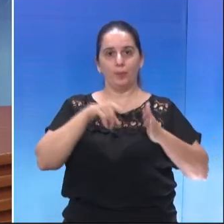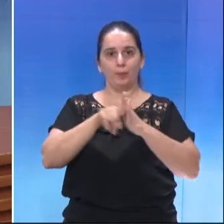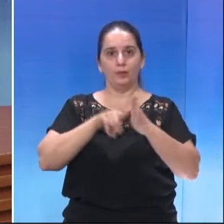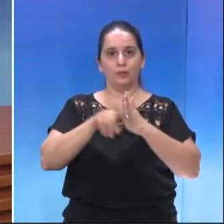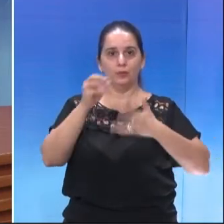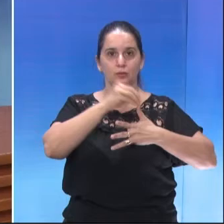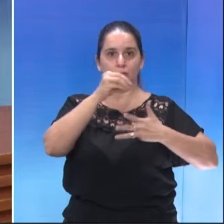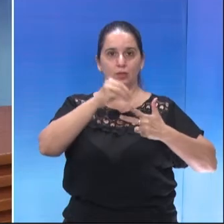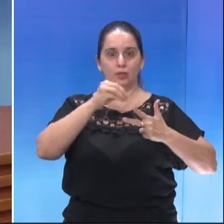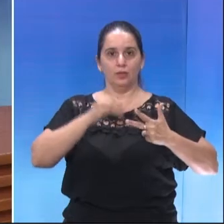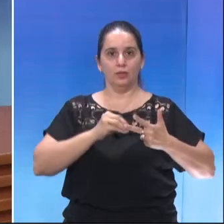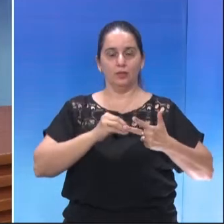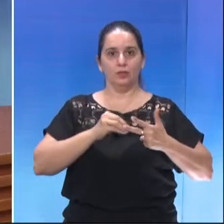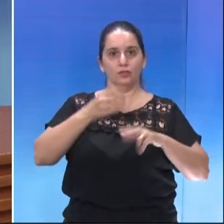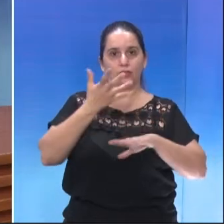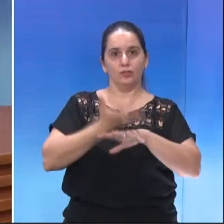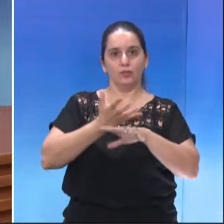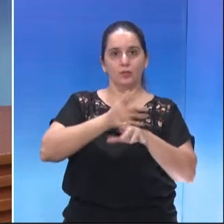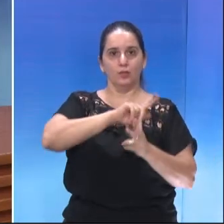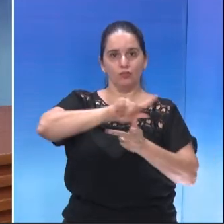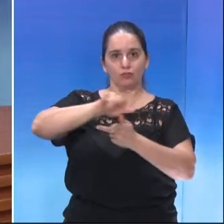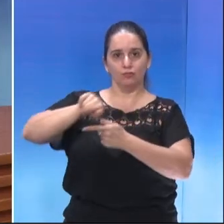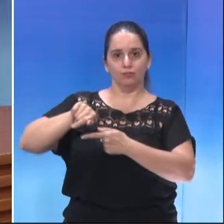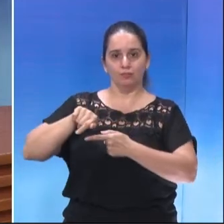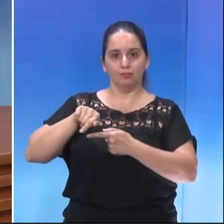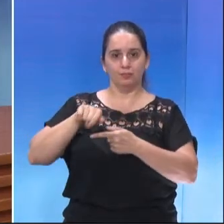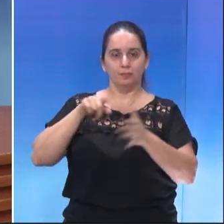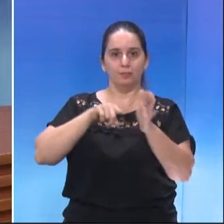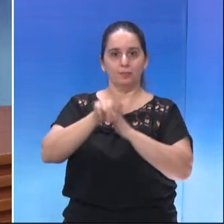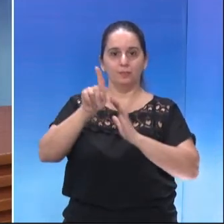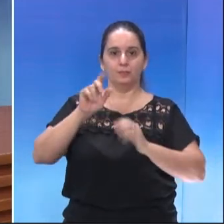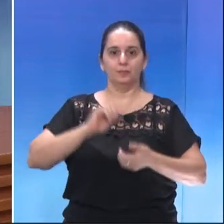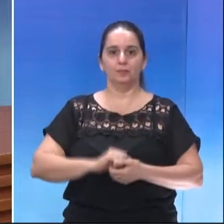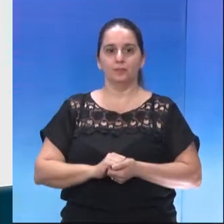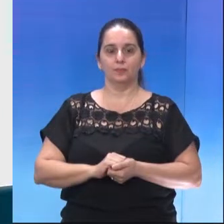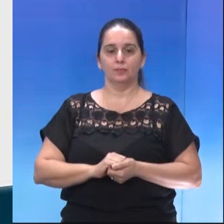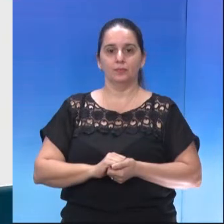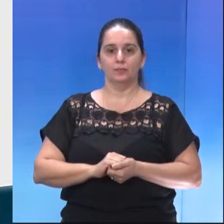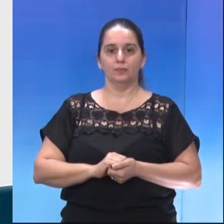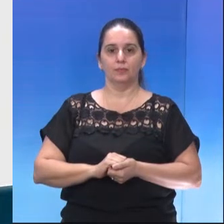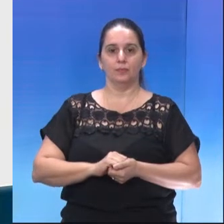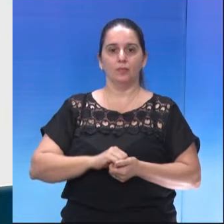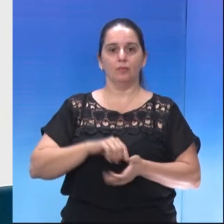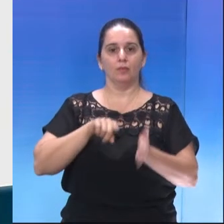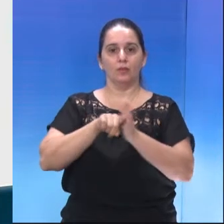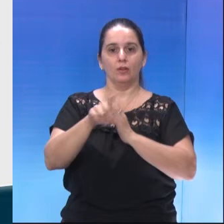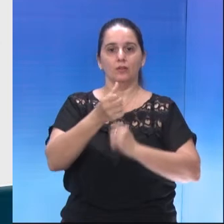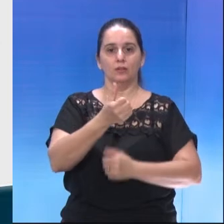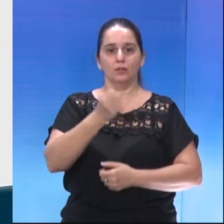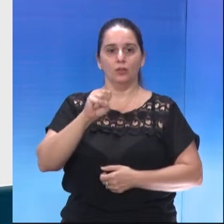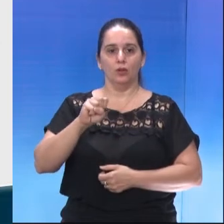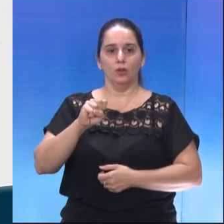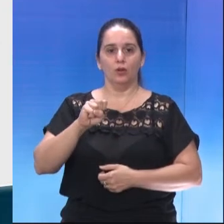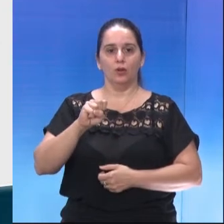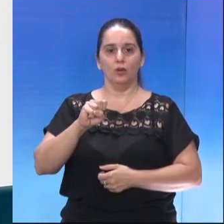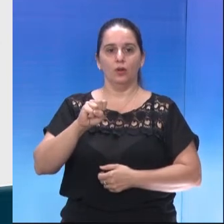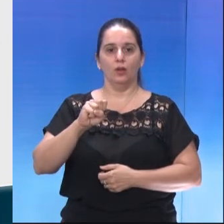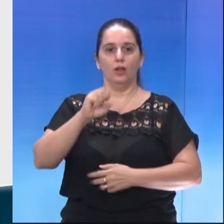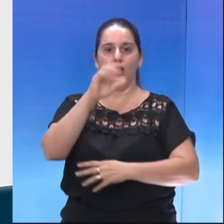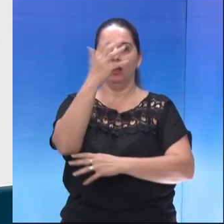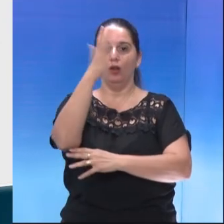algumas questões do Enem de Geografia, ok? Vamos para a primeira questão. Ao destruir uma paisagem de árvores de